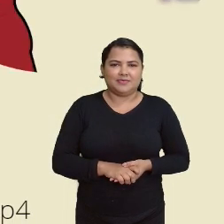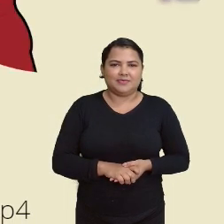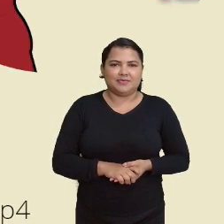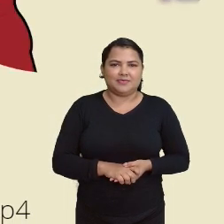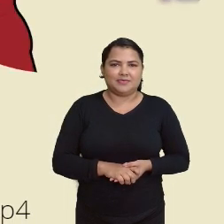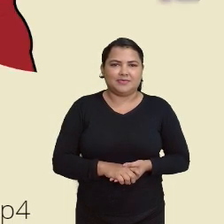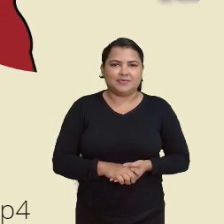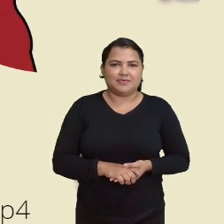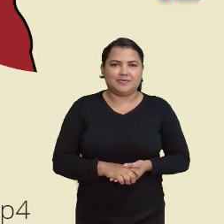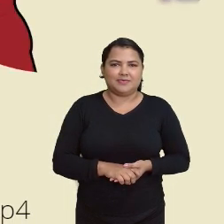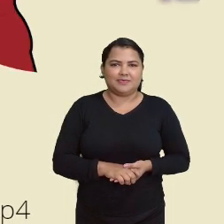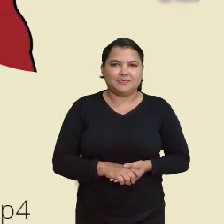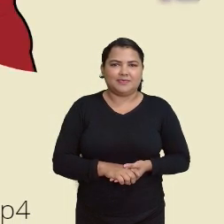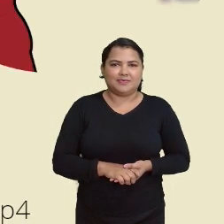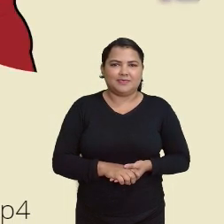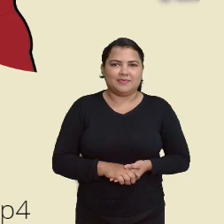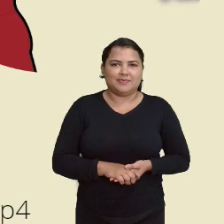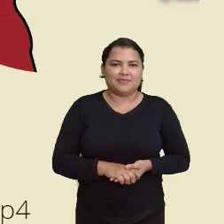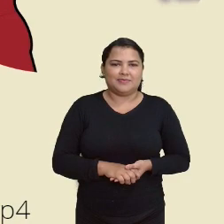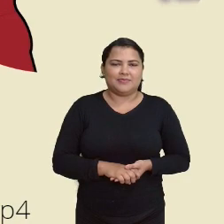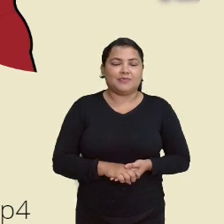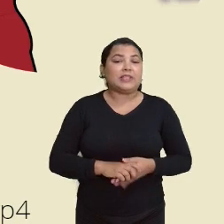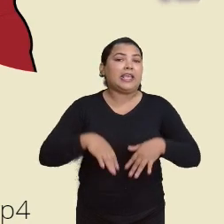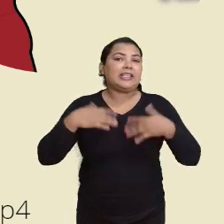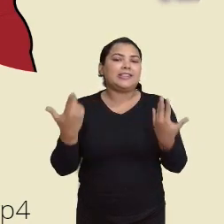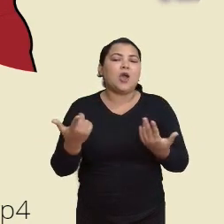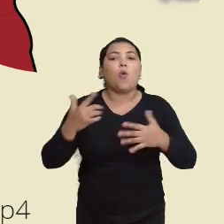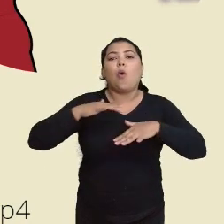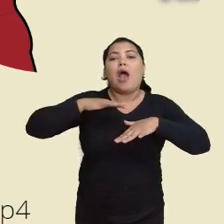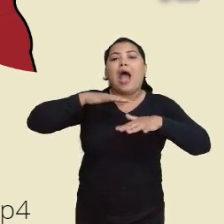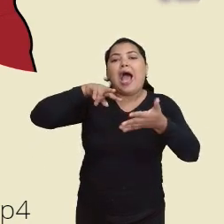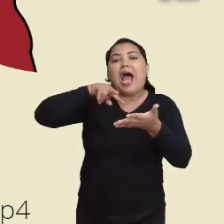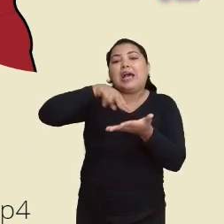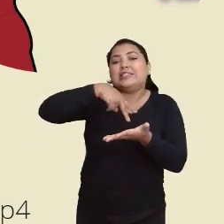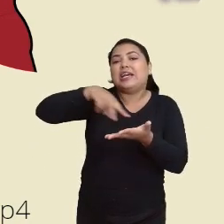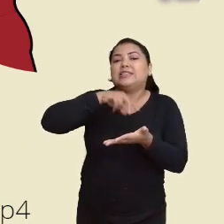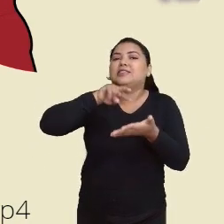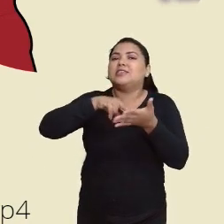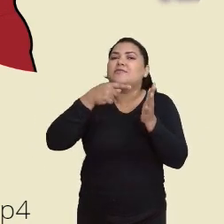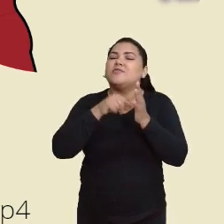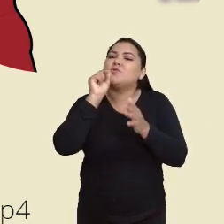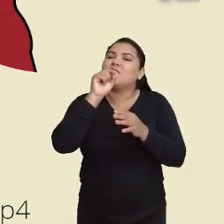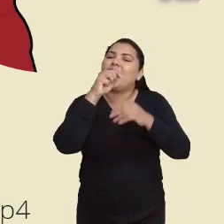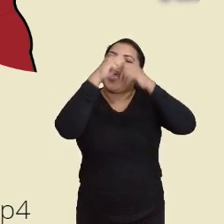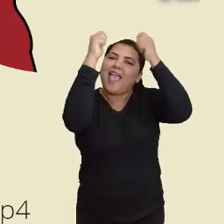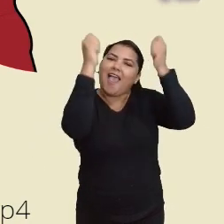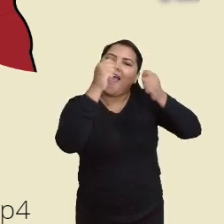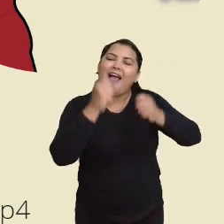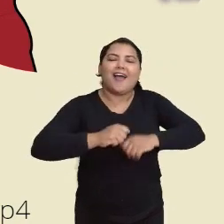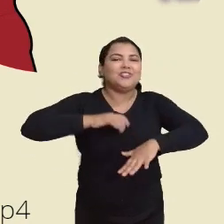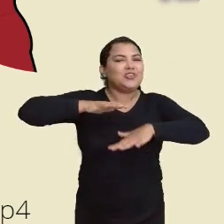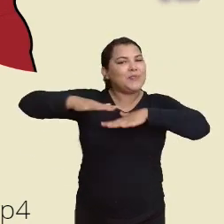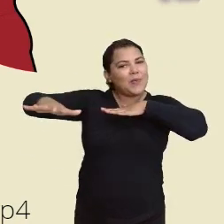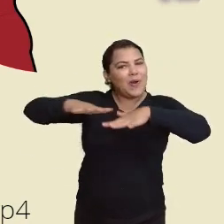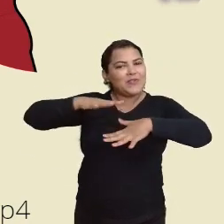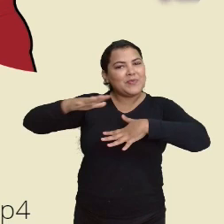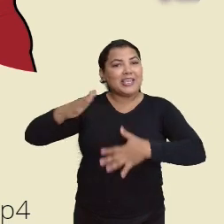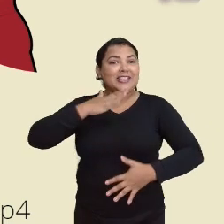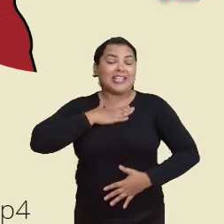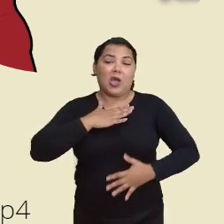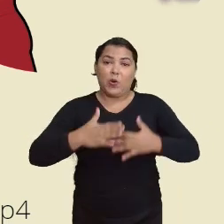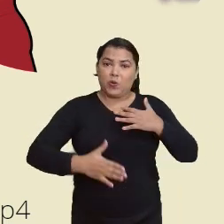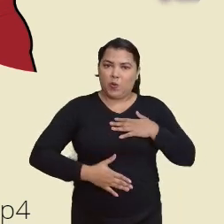Tratado sobre a dança, a arte de movimentar o corpo em certo ritmo, é uma das três principais artes cênicas